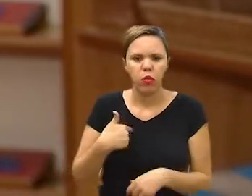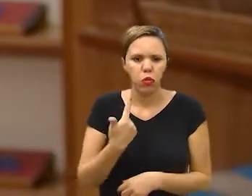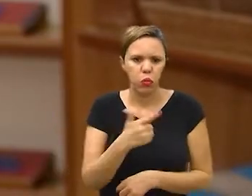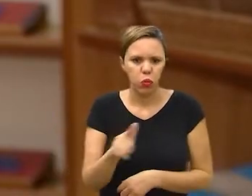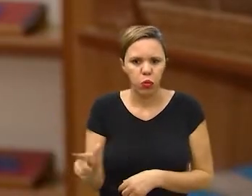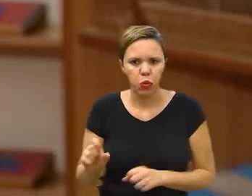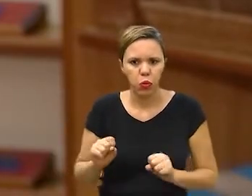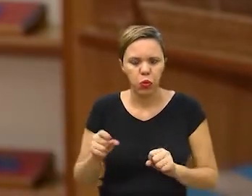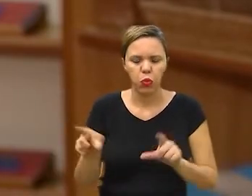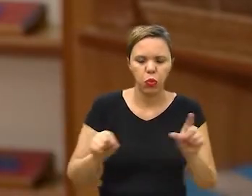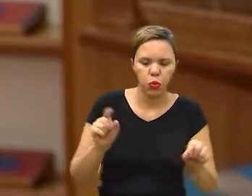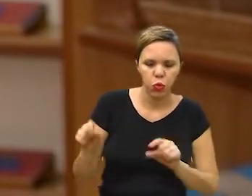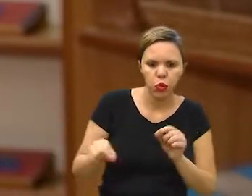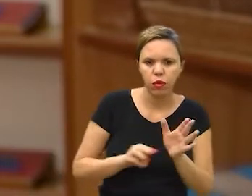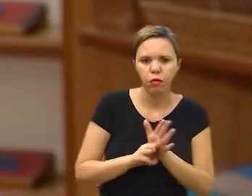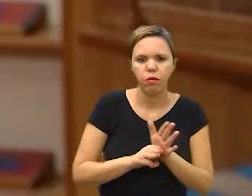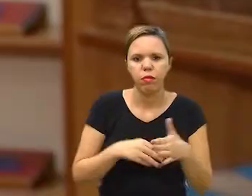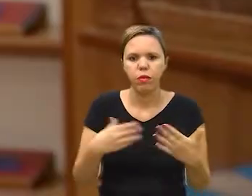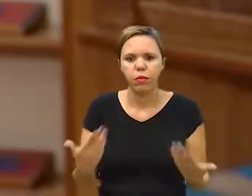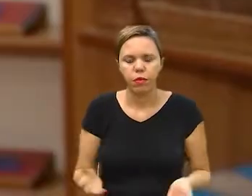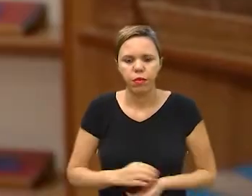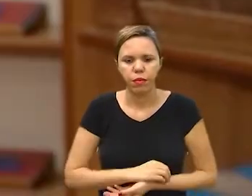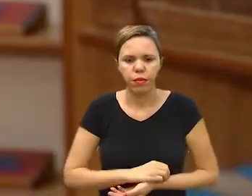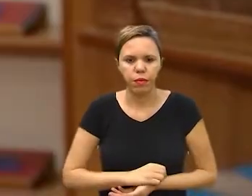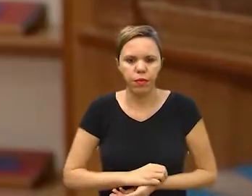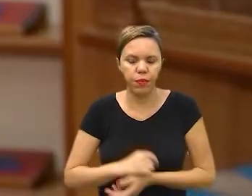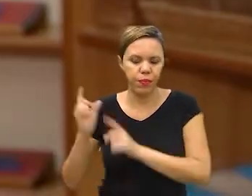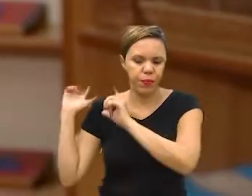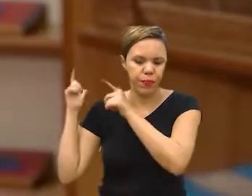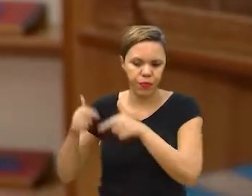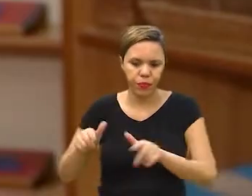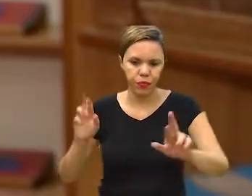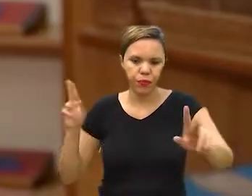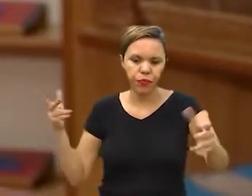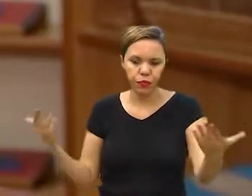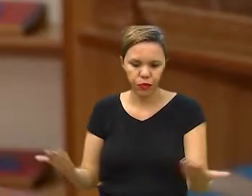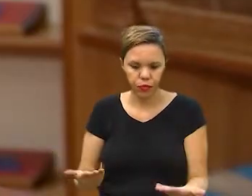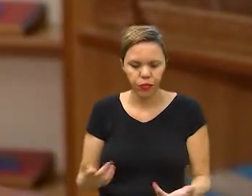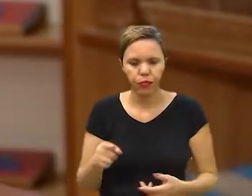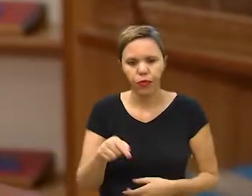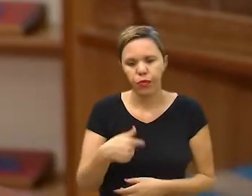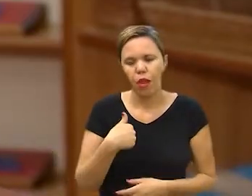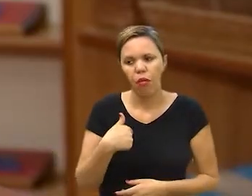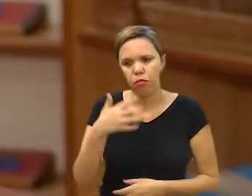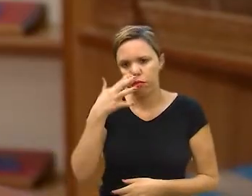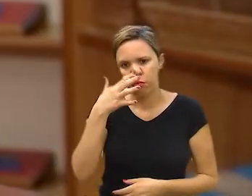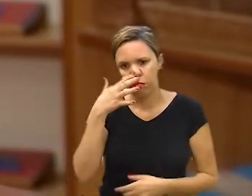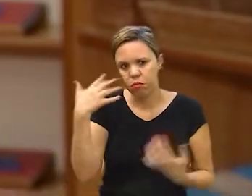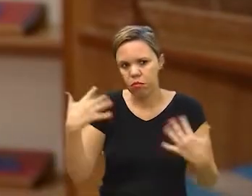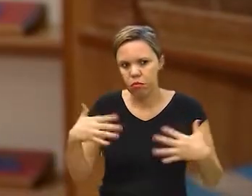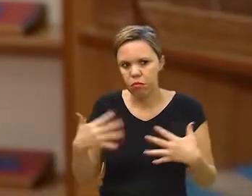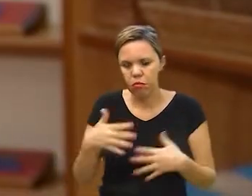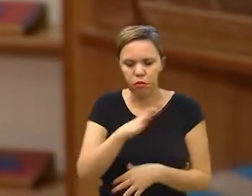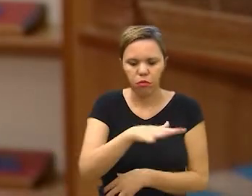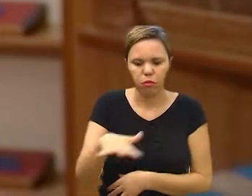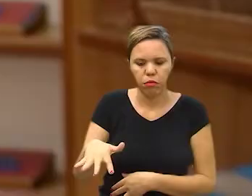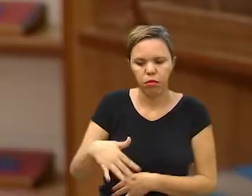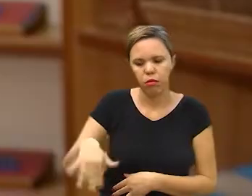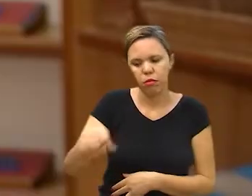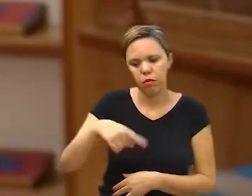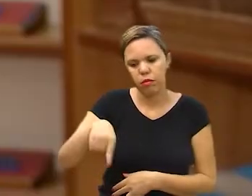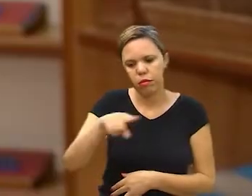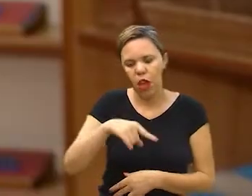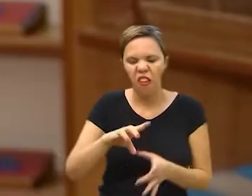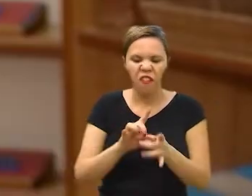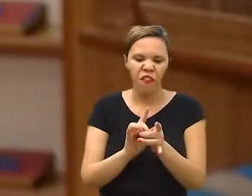sequer escolha assim, de metodologia, era bem tradicional. Mas assim, eu me encantei observando as crianças, né? As crianças